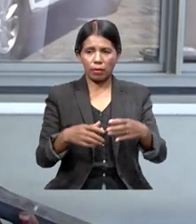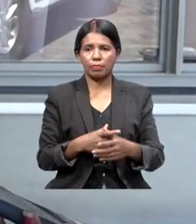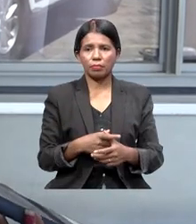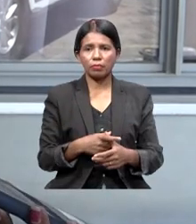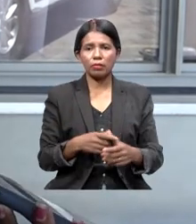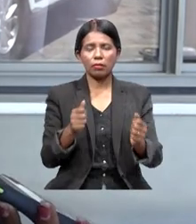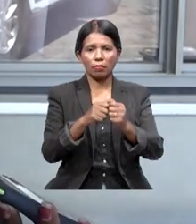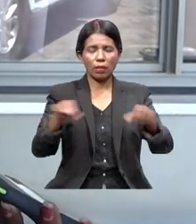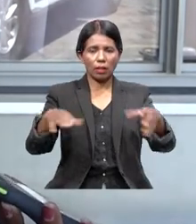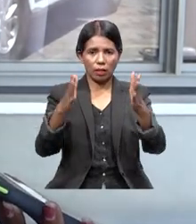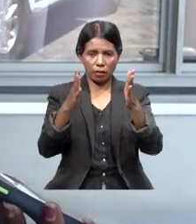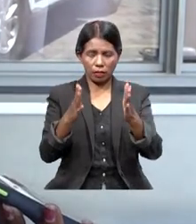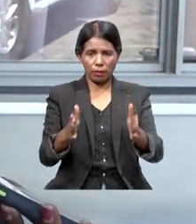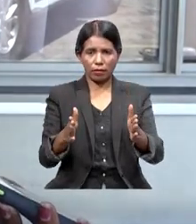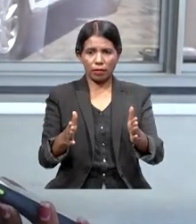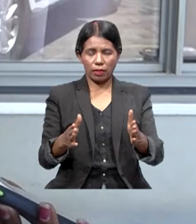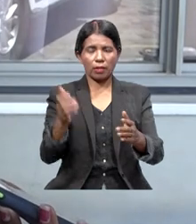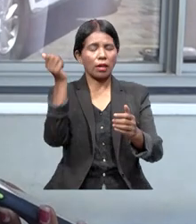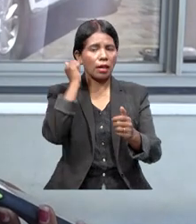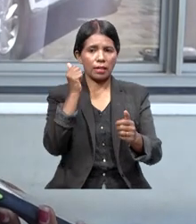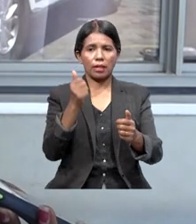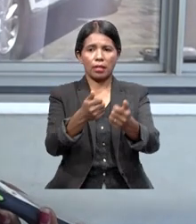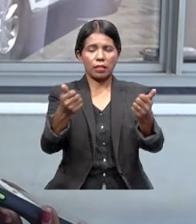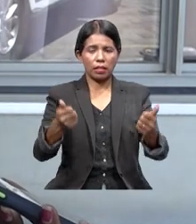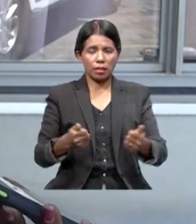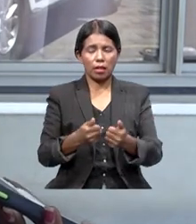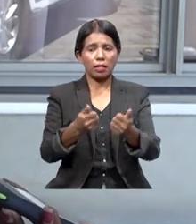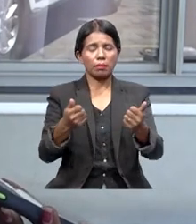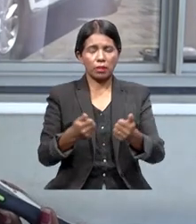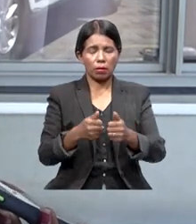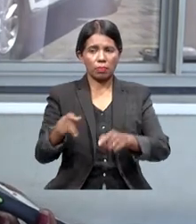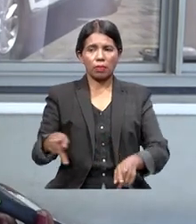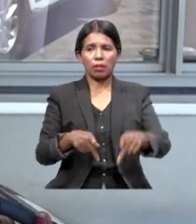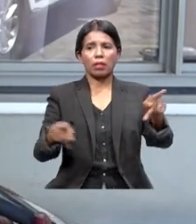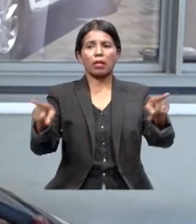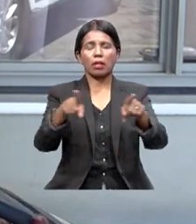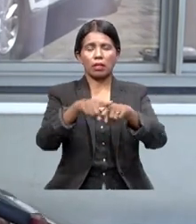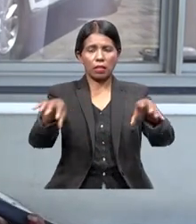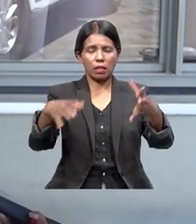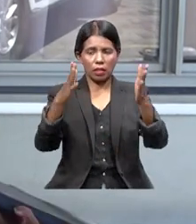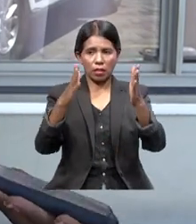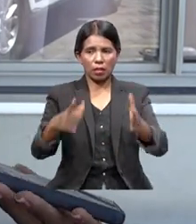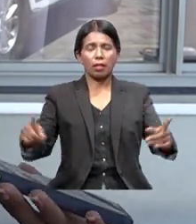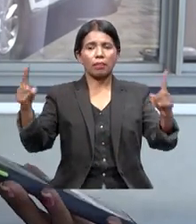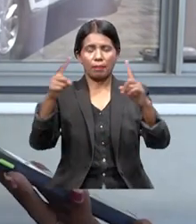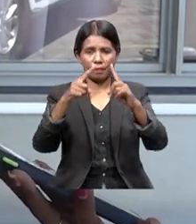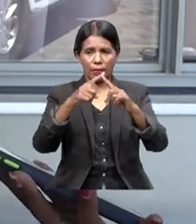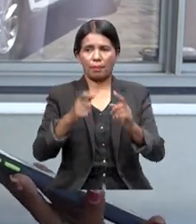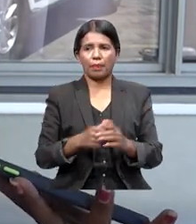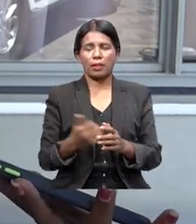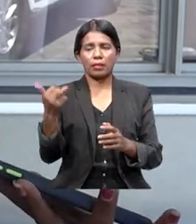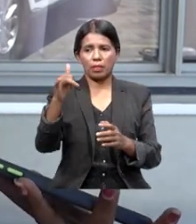entre funcionários ou agentes da administração pública ou Estado no dar empregador